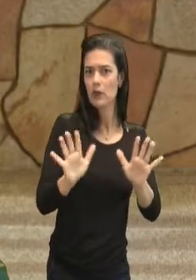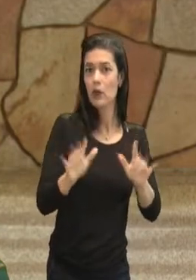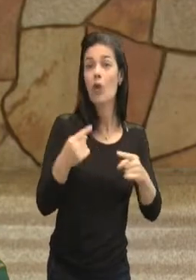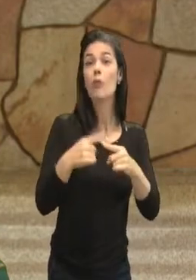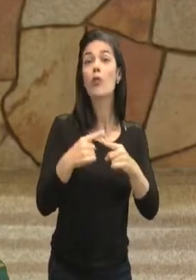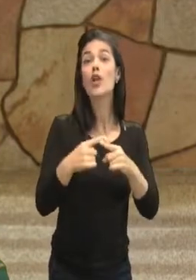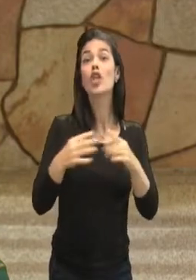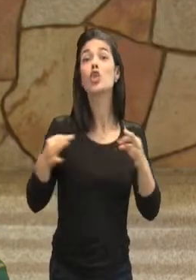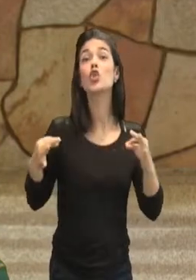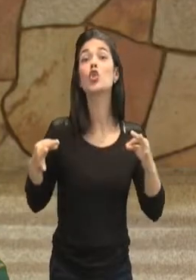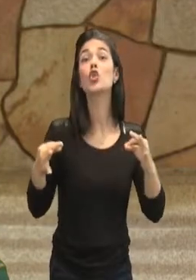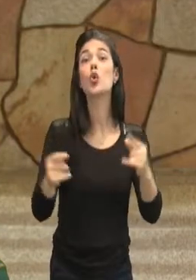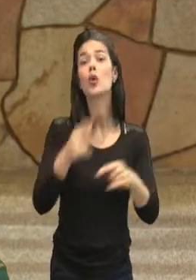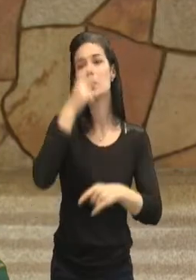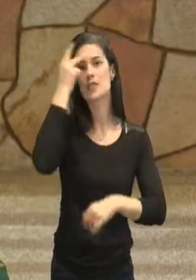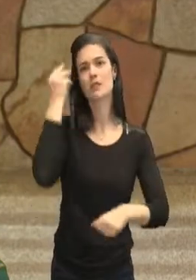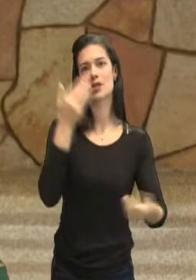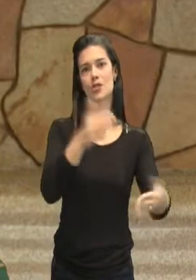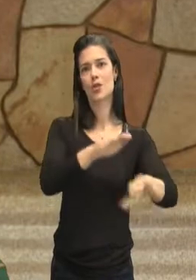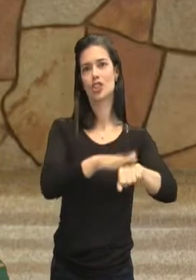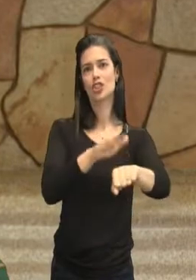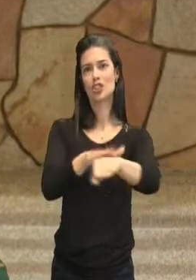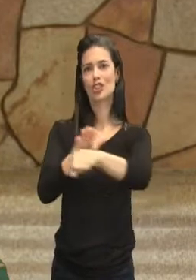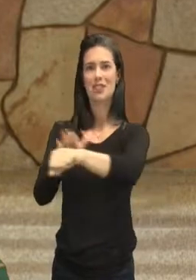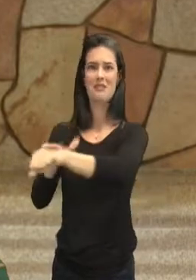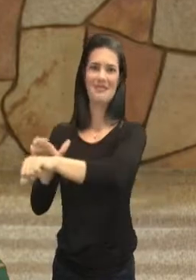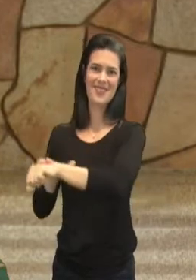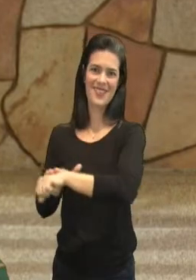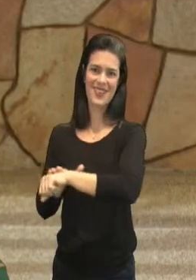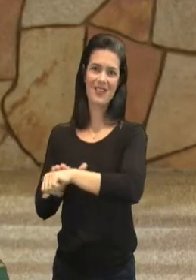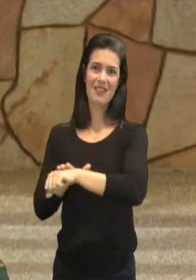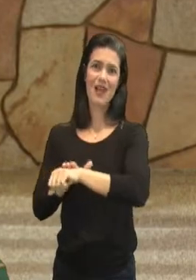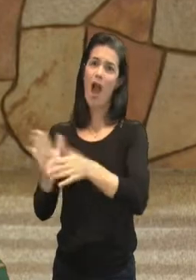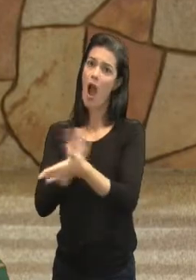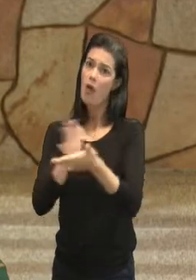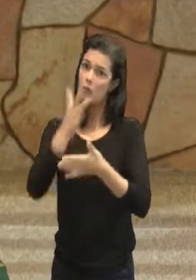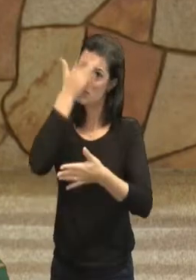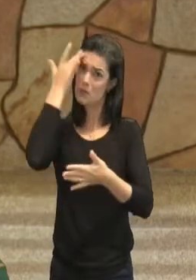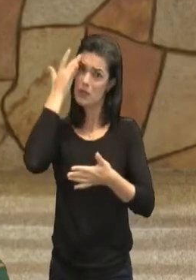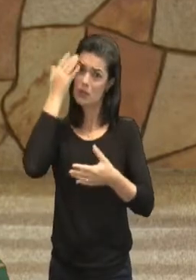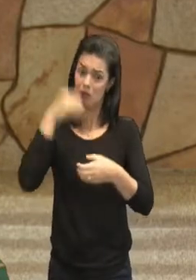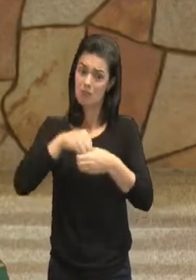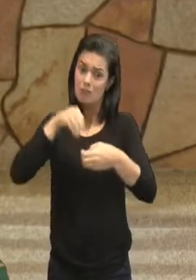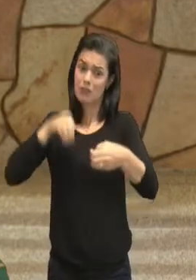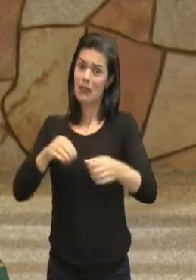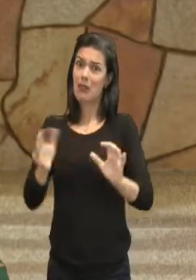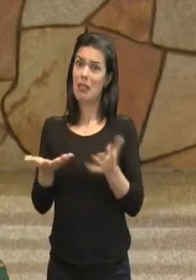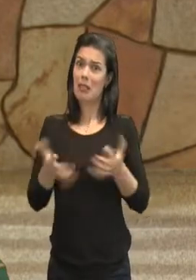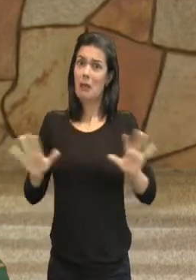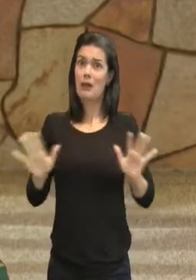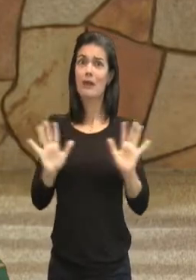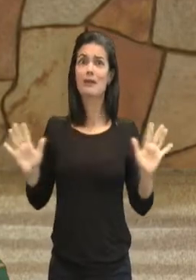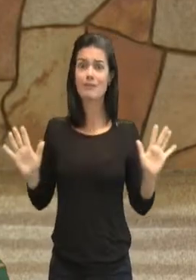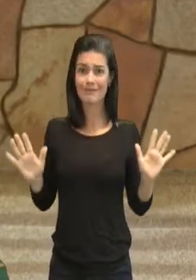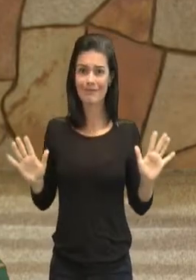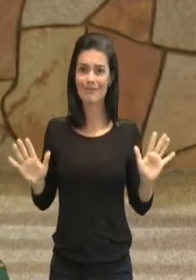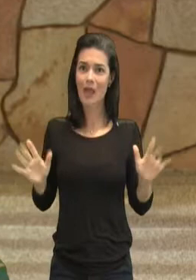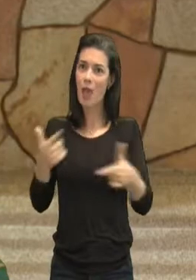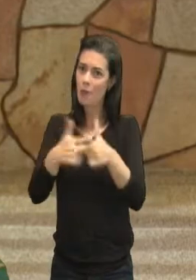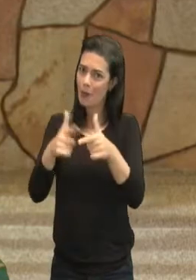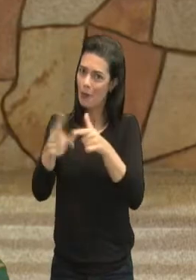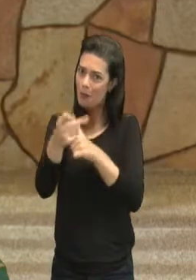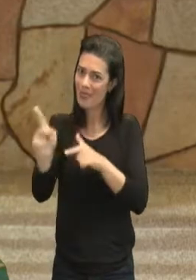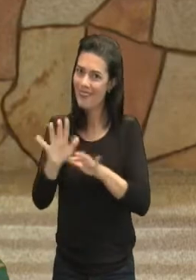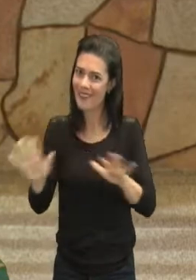excluído, exceto aqueles que se excluem voluntariamente. Percebam então, irmãos, por